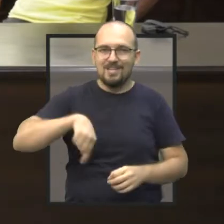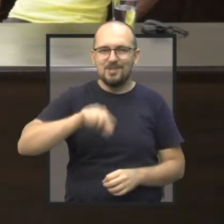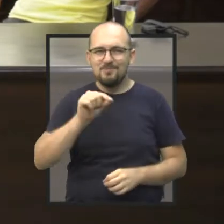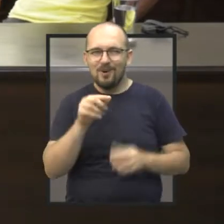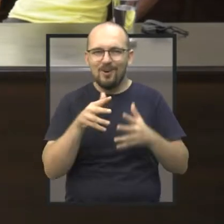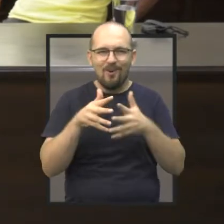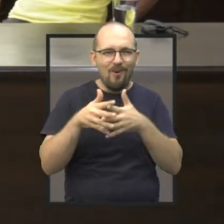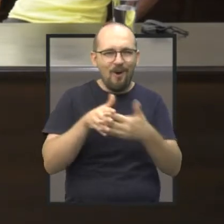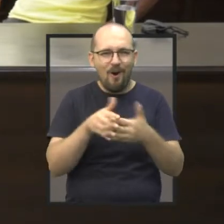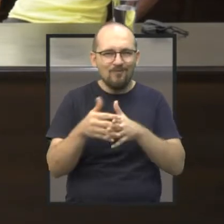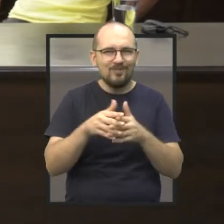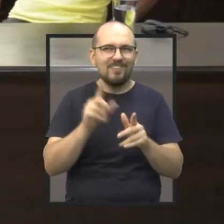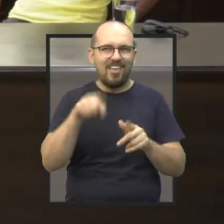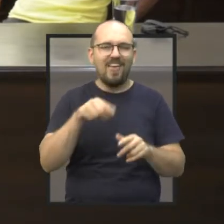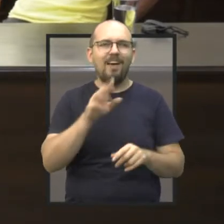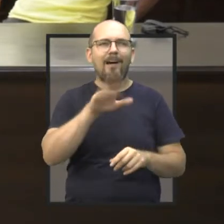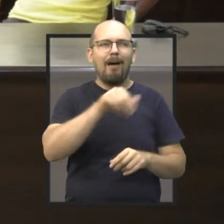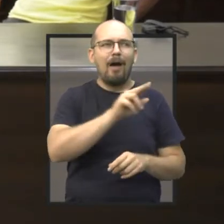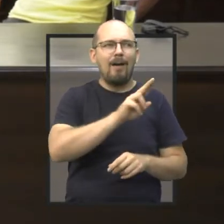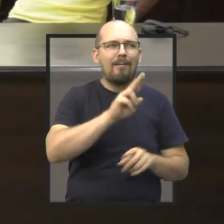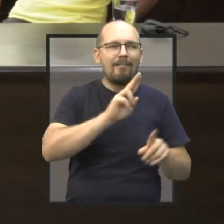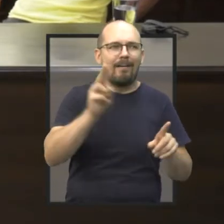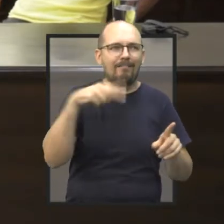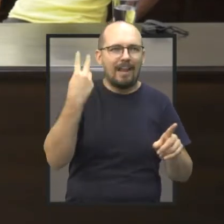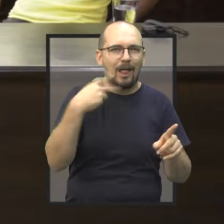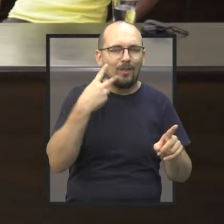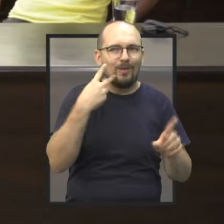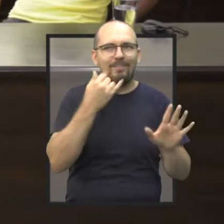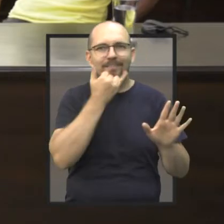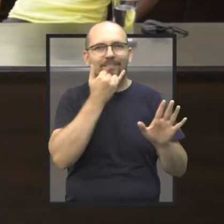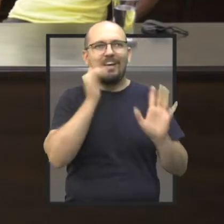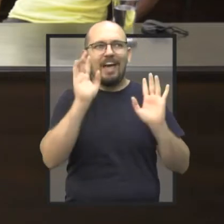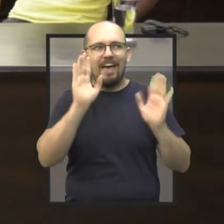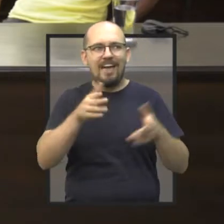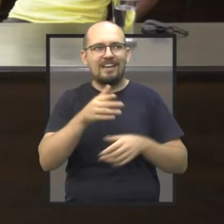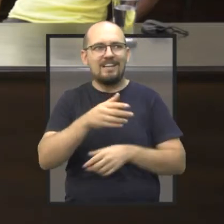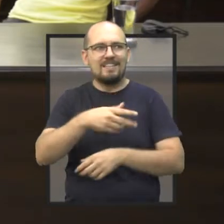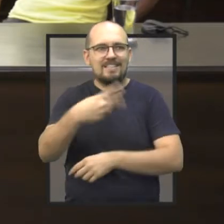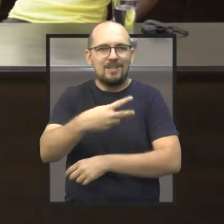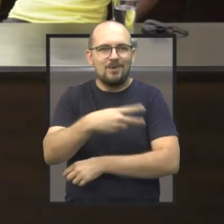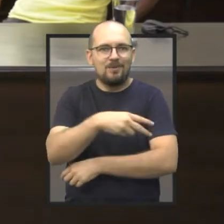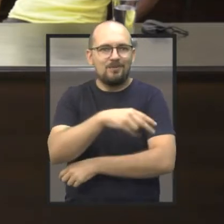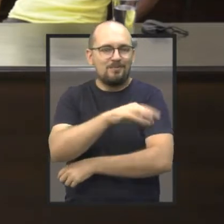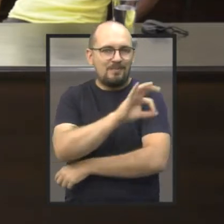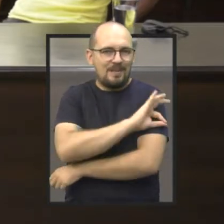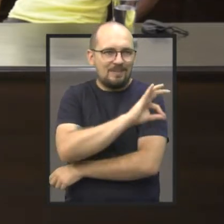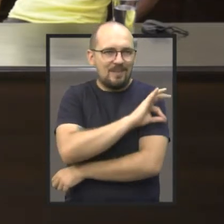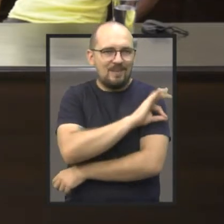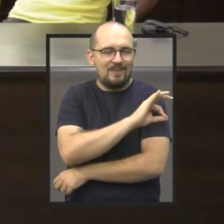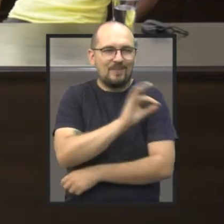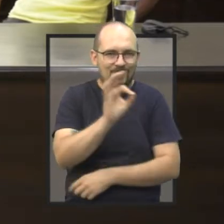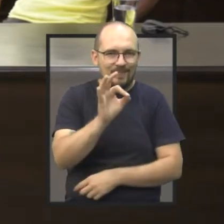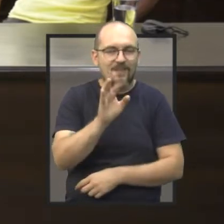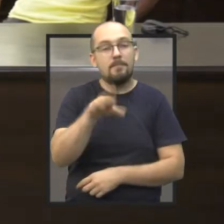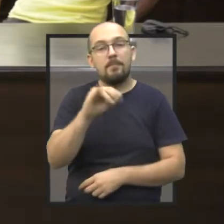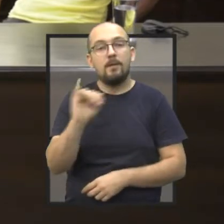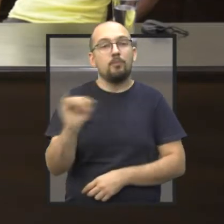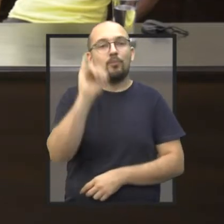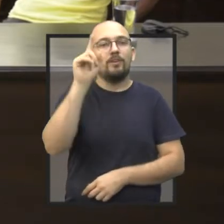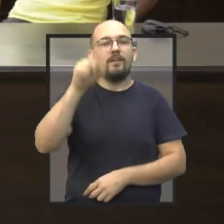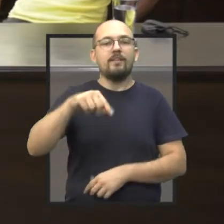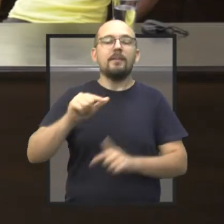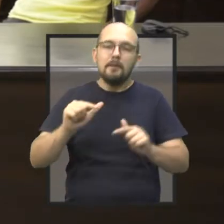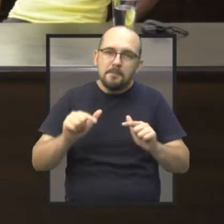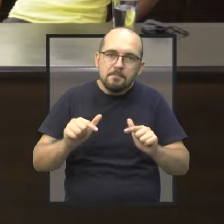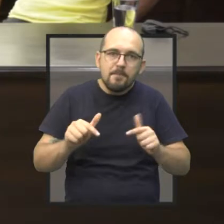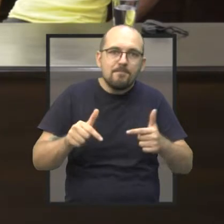meio confuso na hora de chamar, se denomina como vereador ou já subprefeito, mas é importante, o que vale mesmo é a ação, a forma